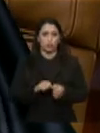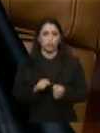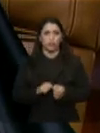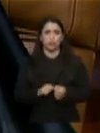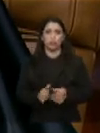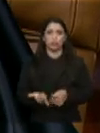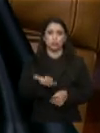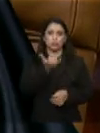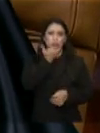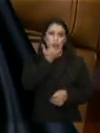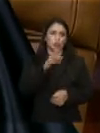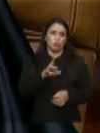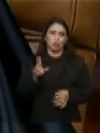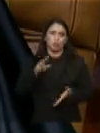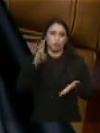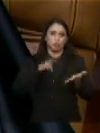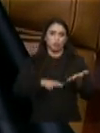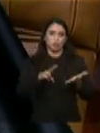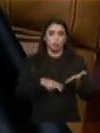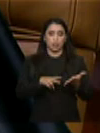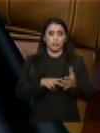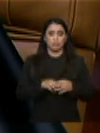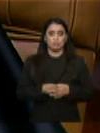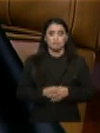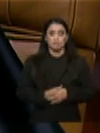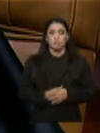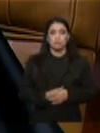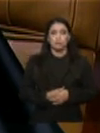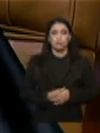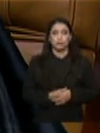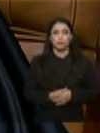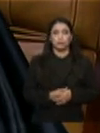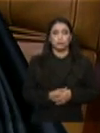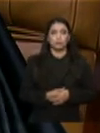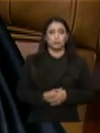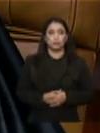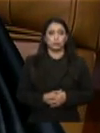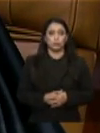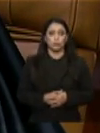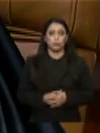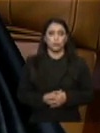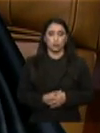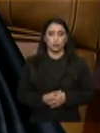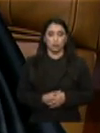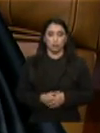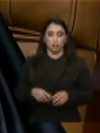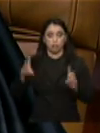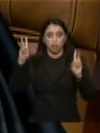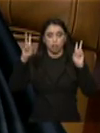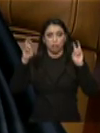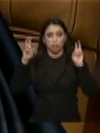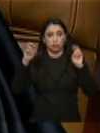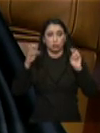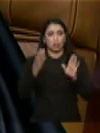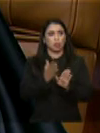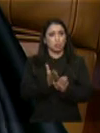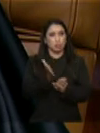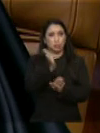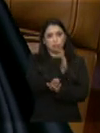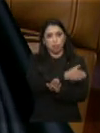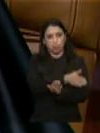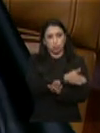de fazer a leitura no que diz respeito à questão relativa à